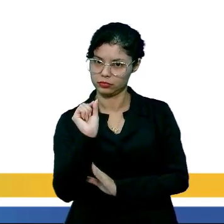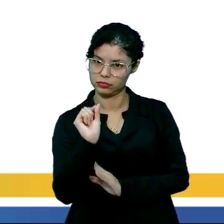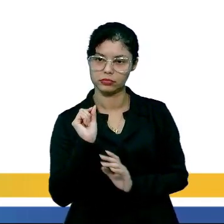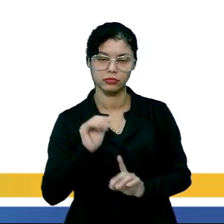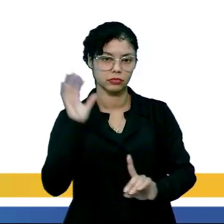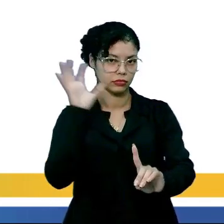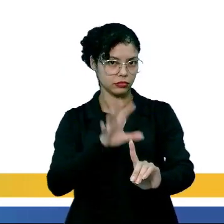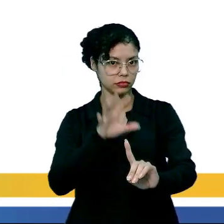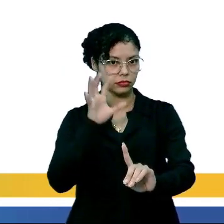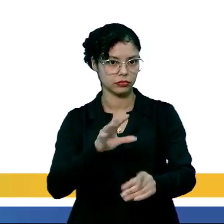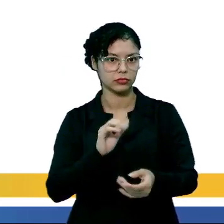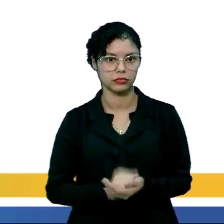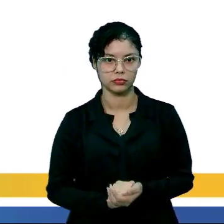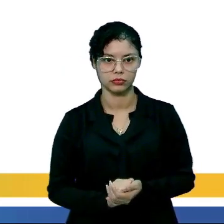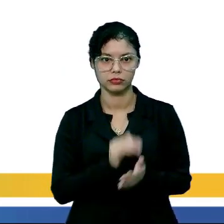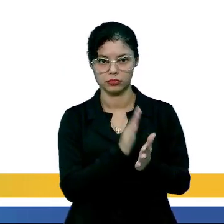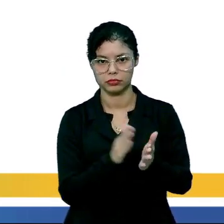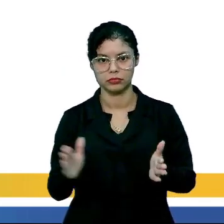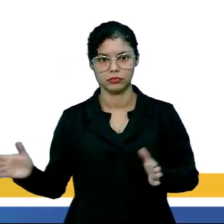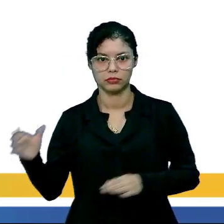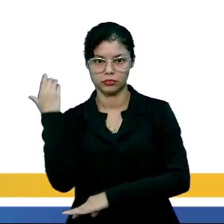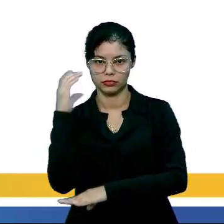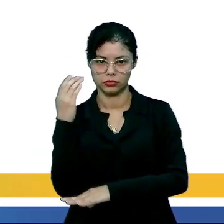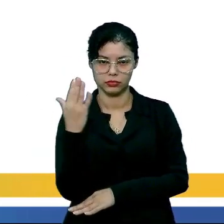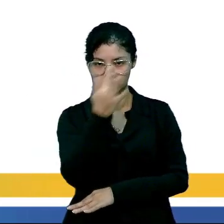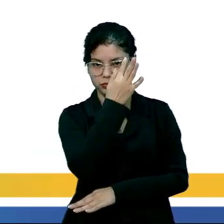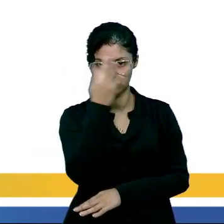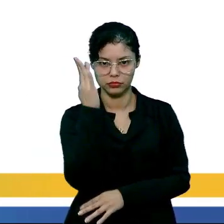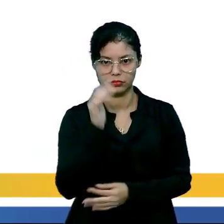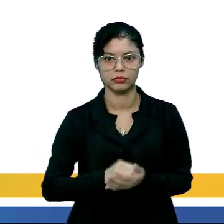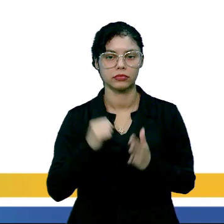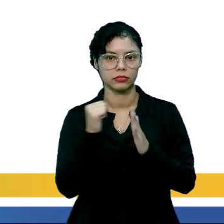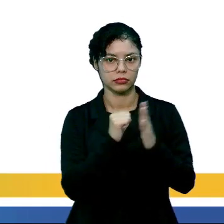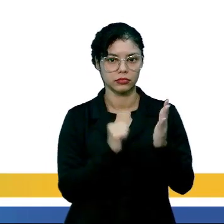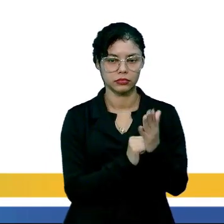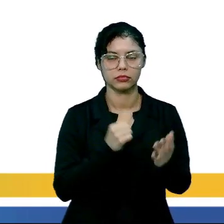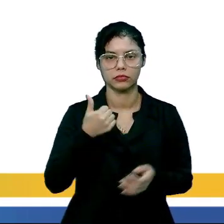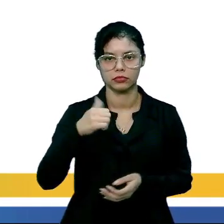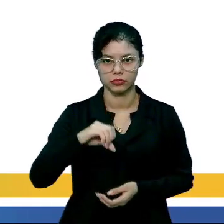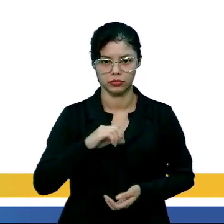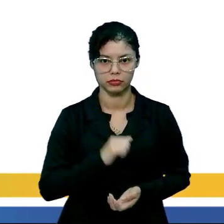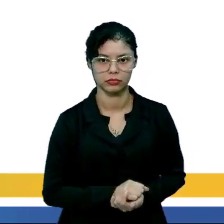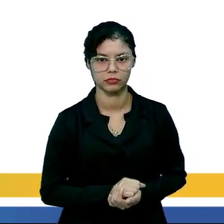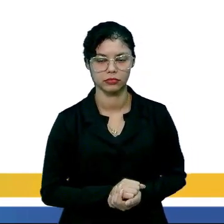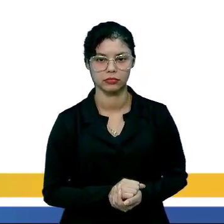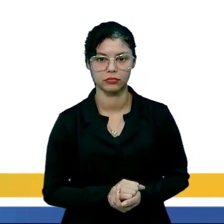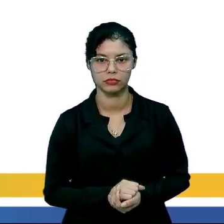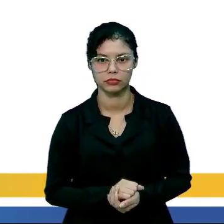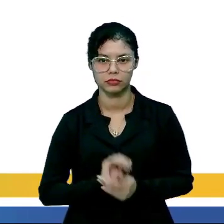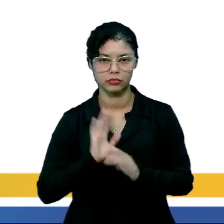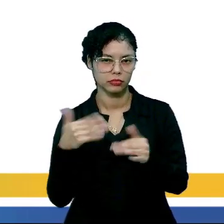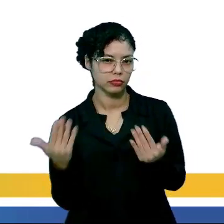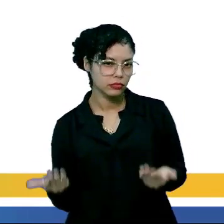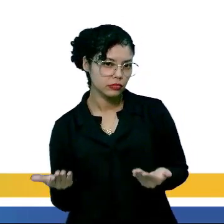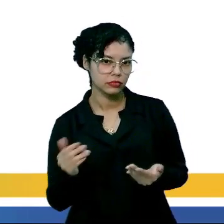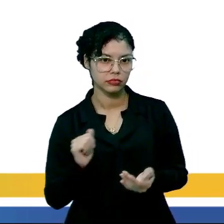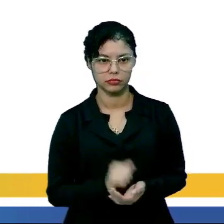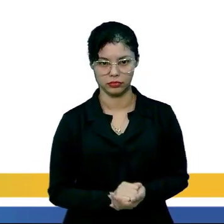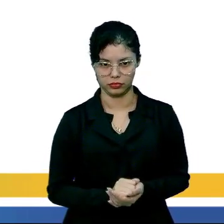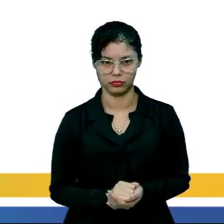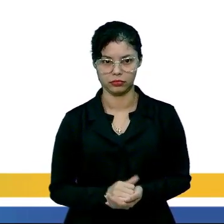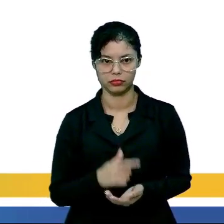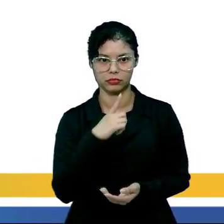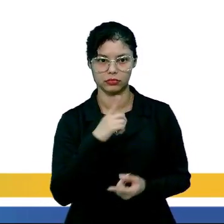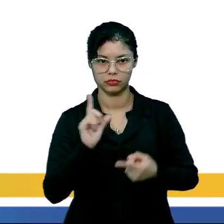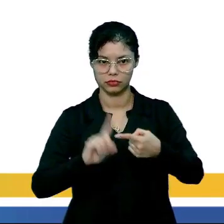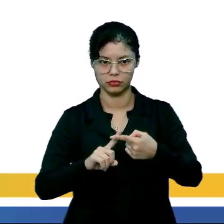é influenciada aí por correntes científicas e filosóficas do século XIX. Quais são? A